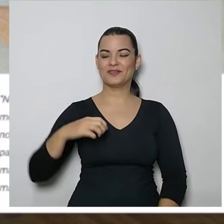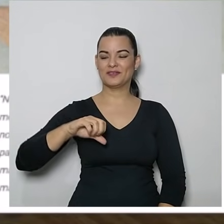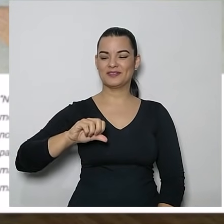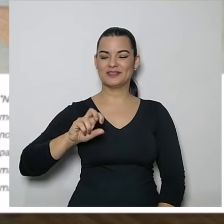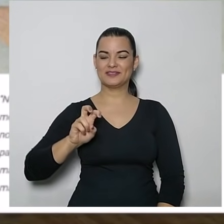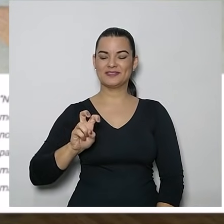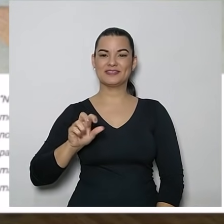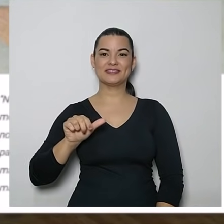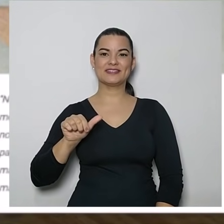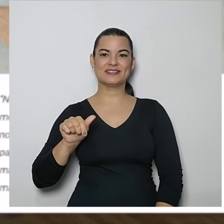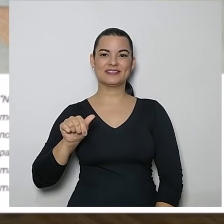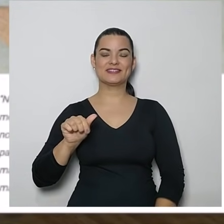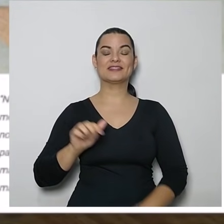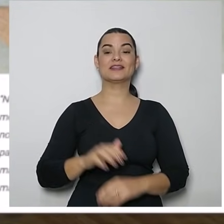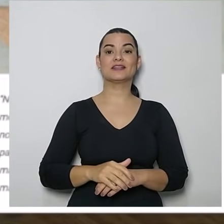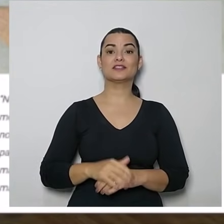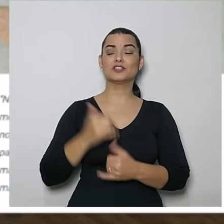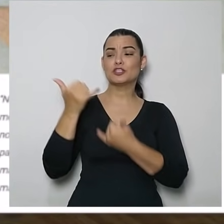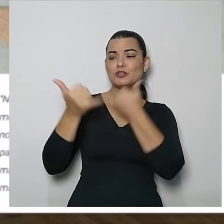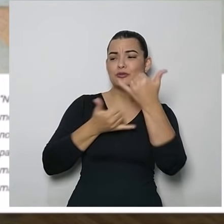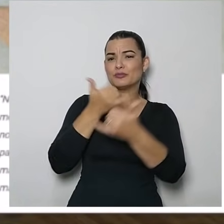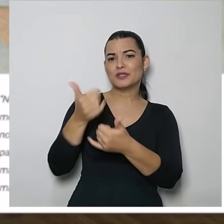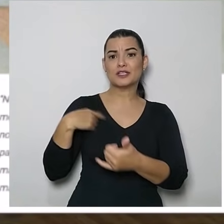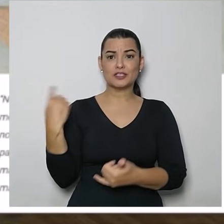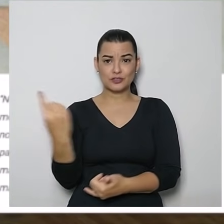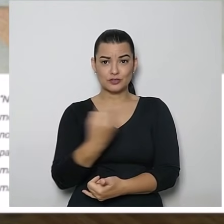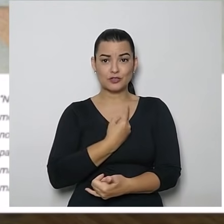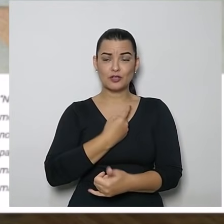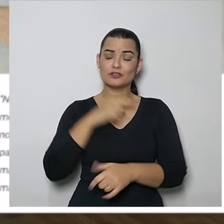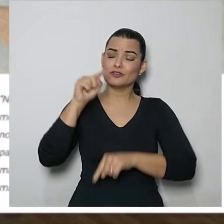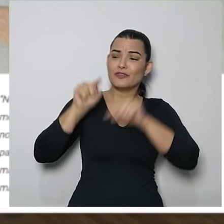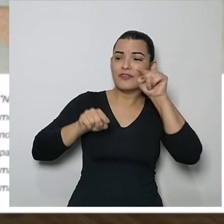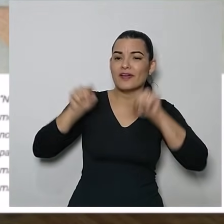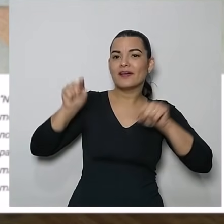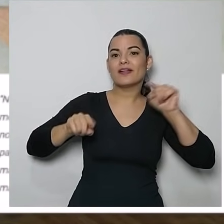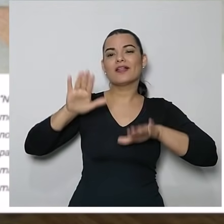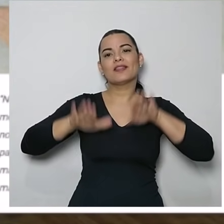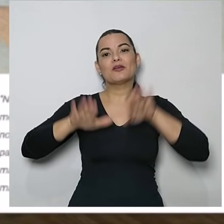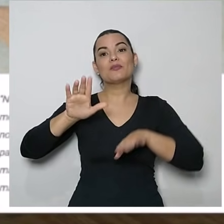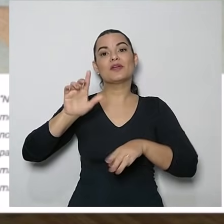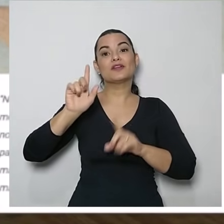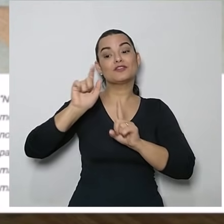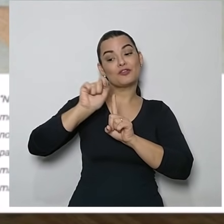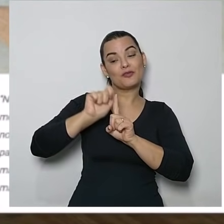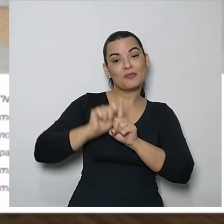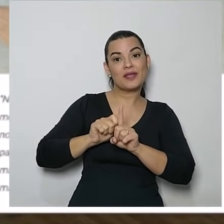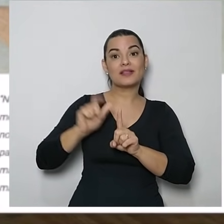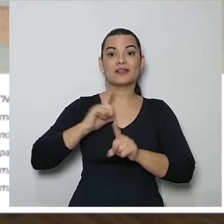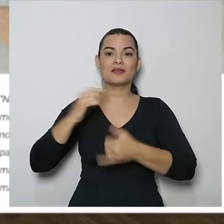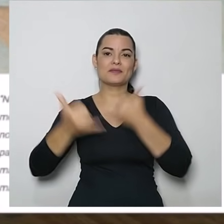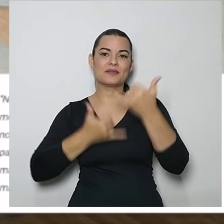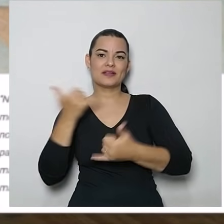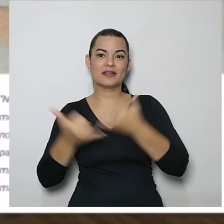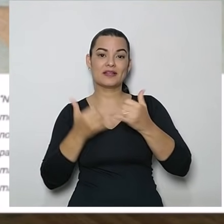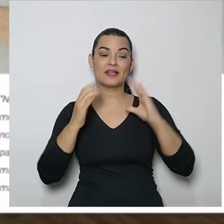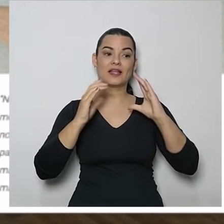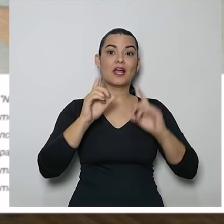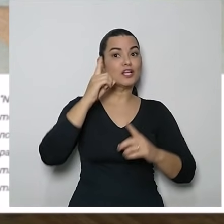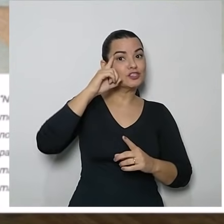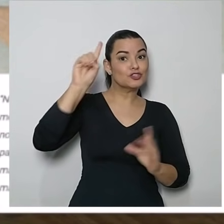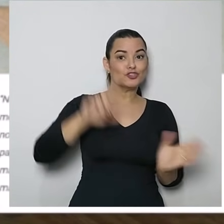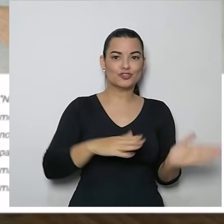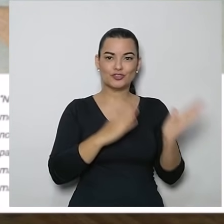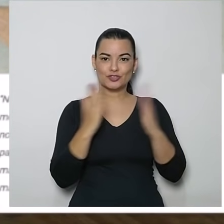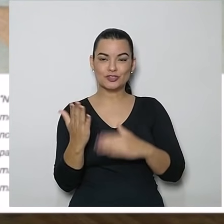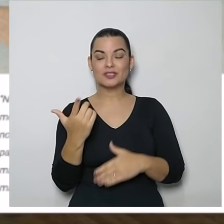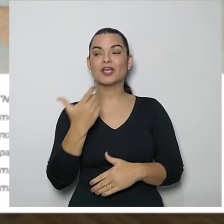1957. Nossos brinquedos eram variados conforme o mês e também havia os para o dia e os para a noite.